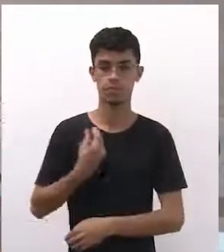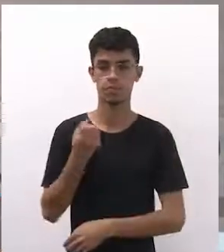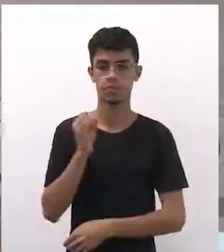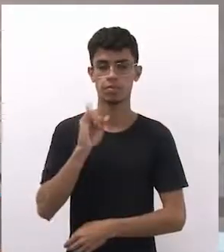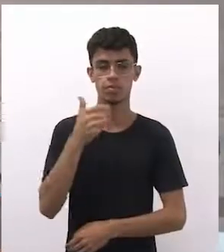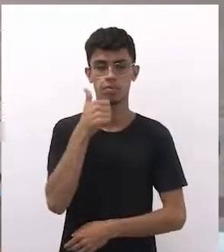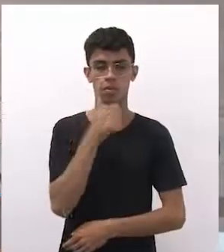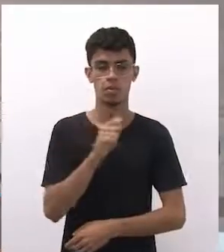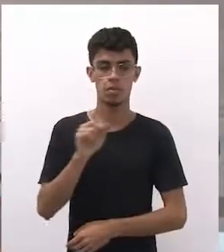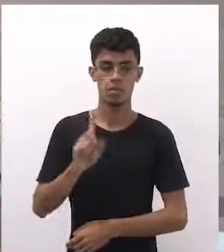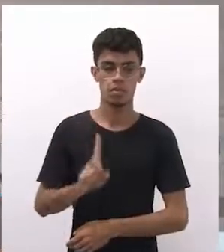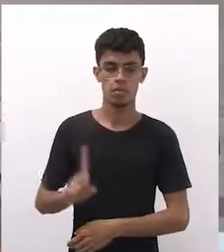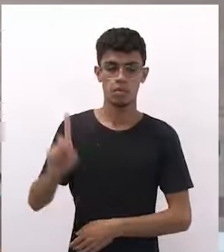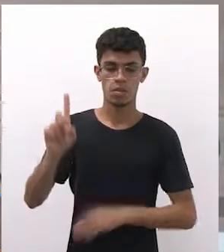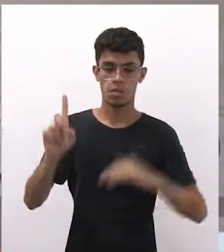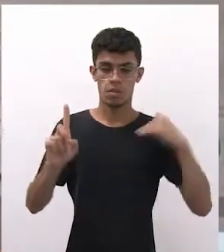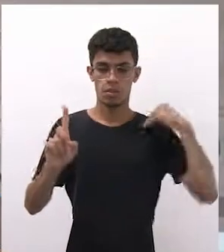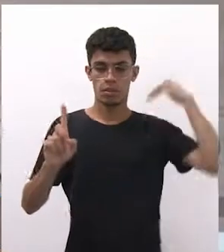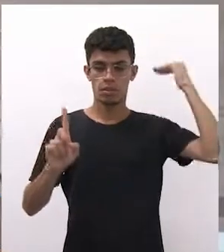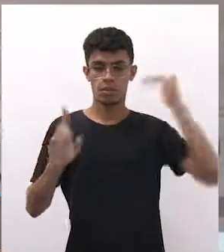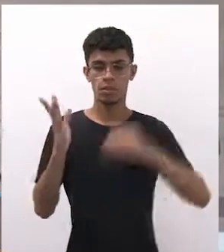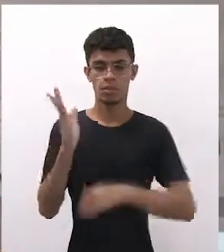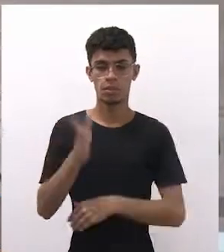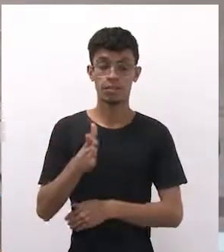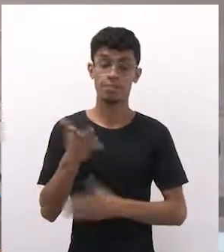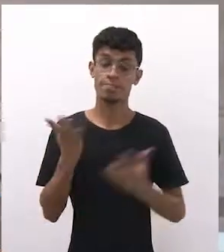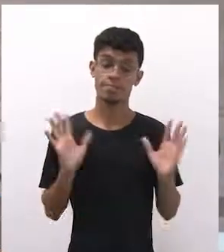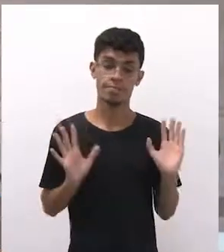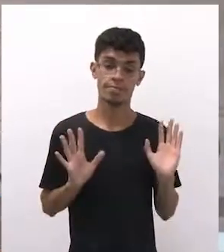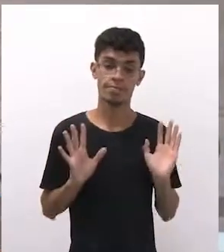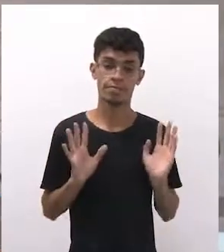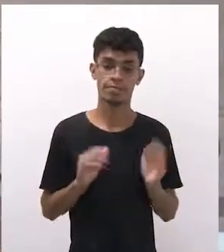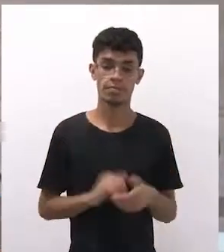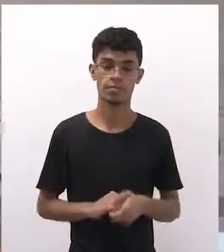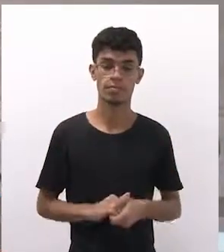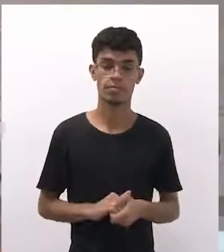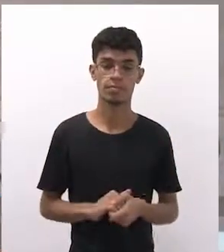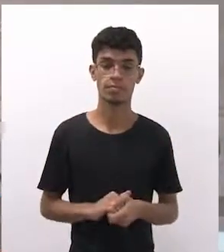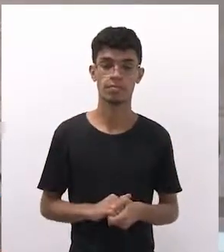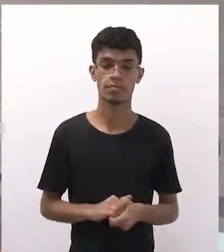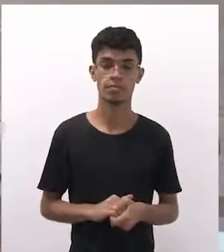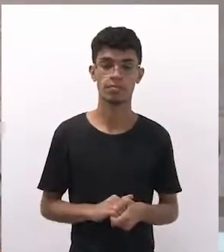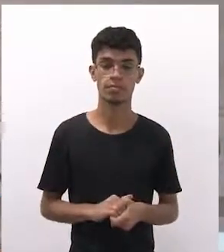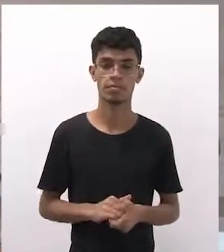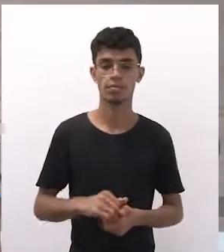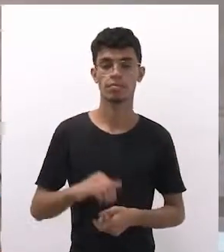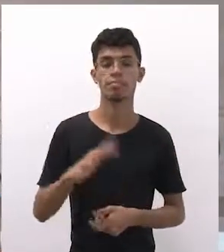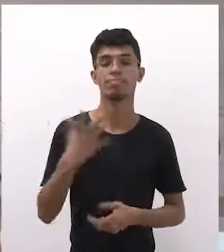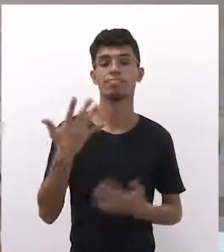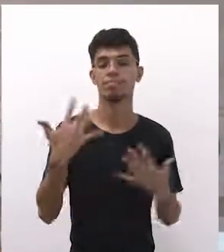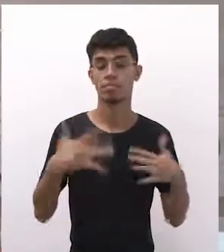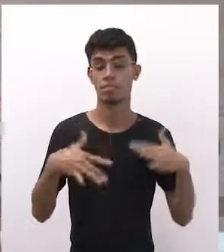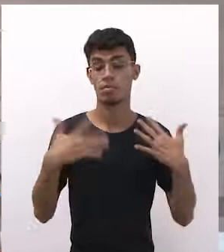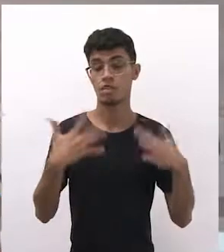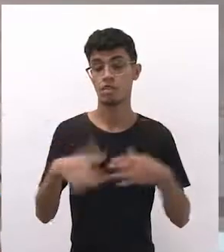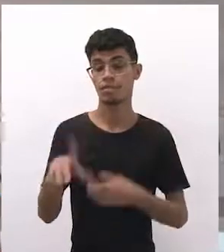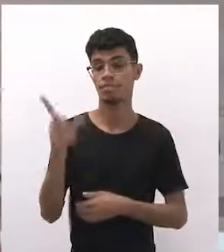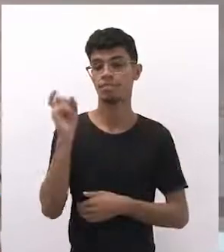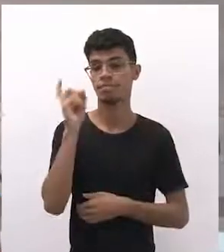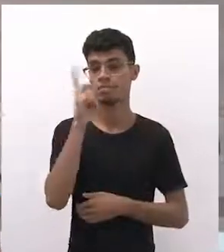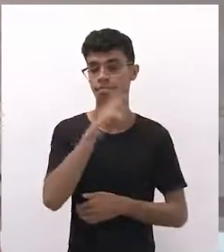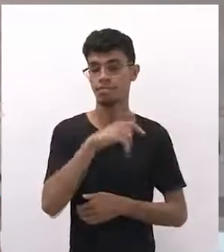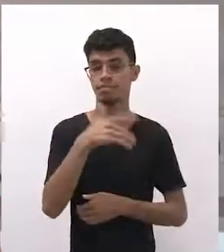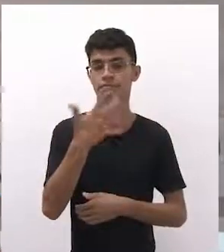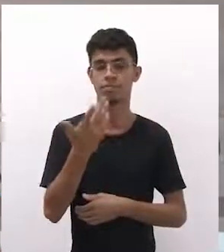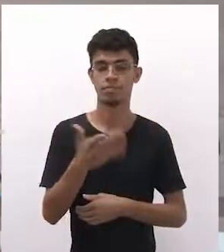mulher adulta já está sujeita a isso, quando a gente vai pensar numa menina, é muito mais grave, né, tudo é muito